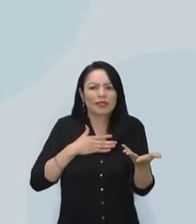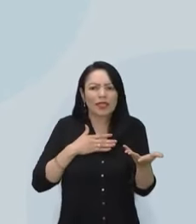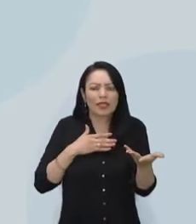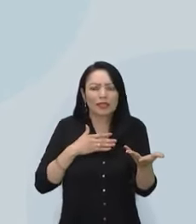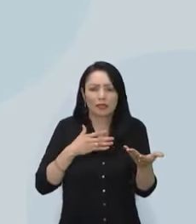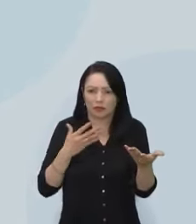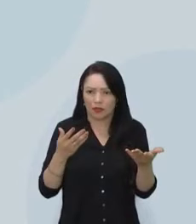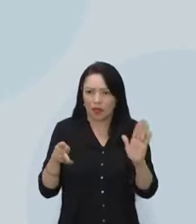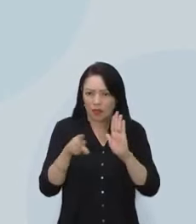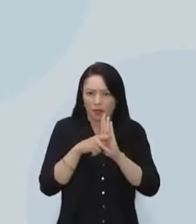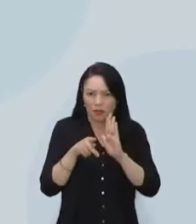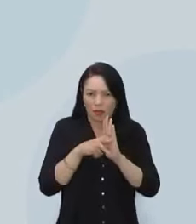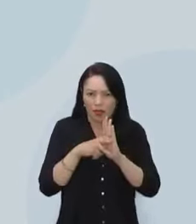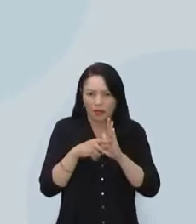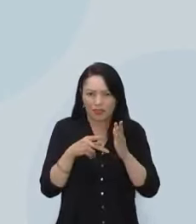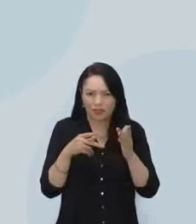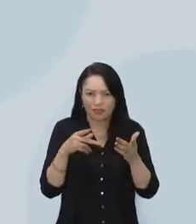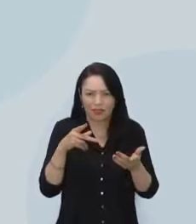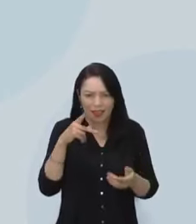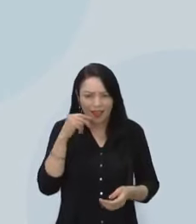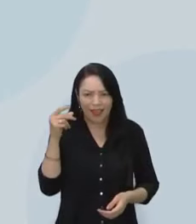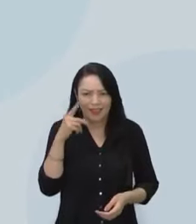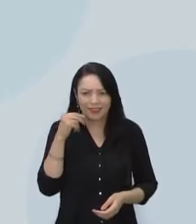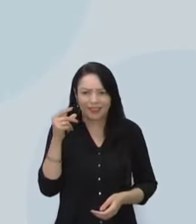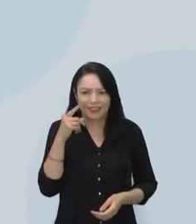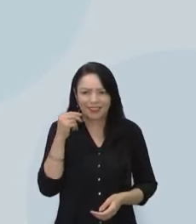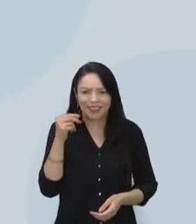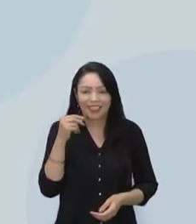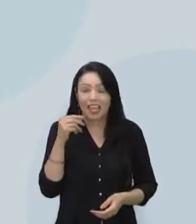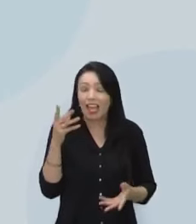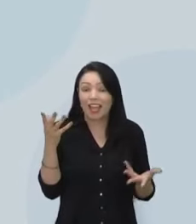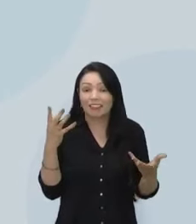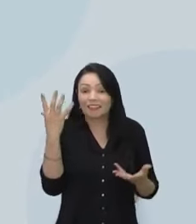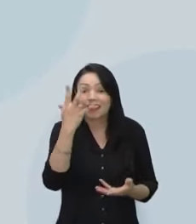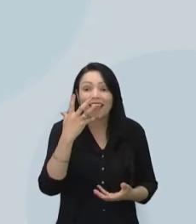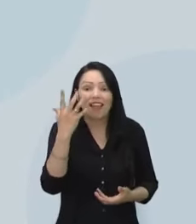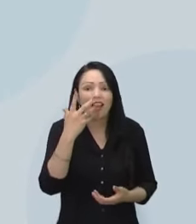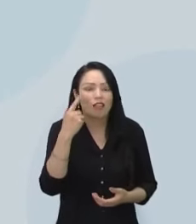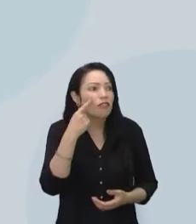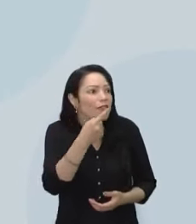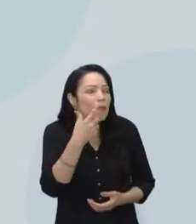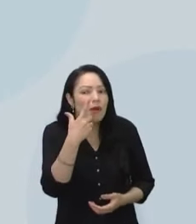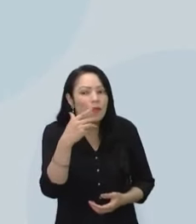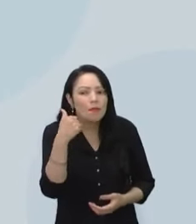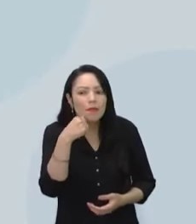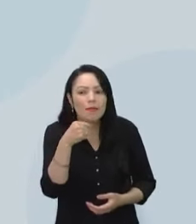gato. Tudo aquilo o deixava fascinado, tanto que não viu sua mãe chegando.